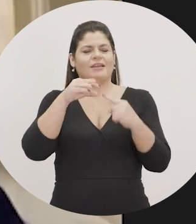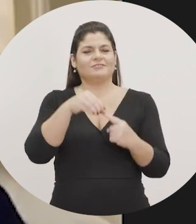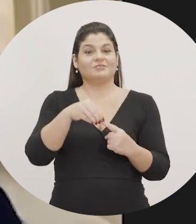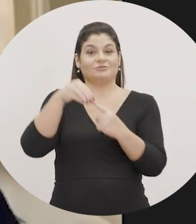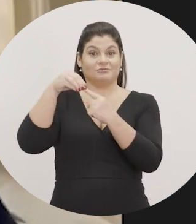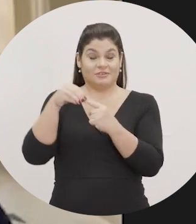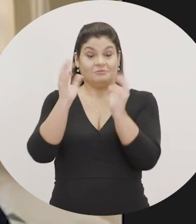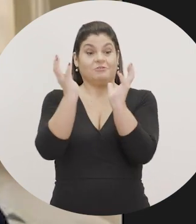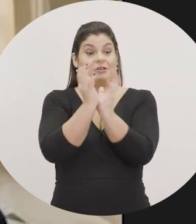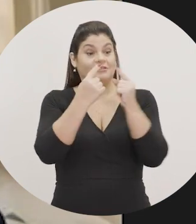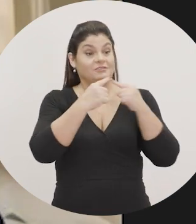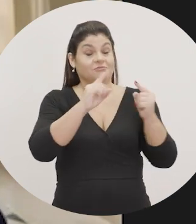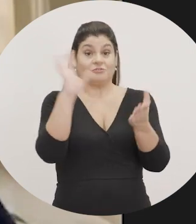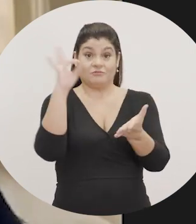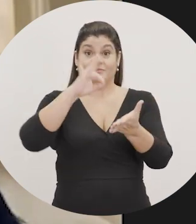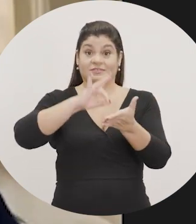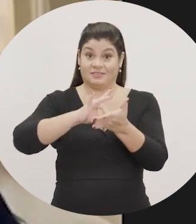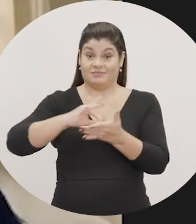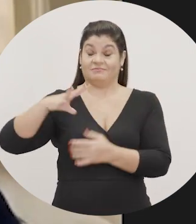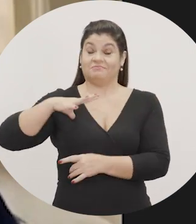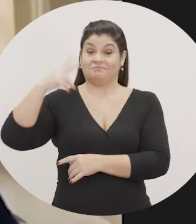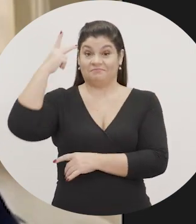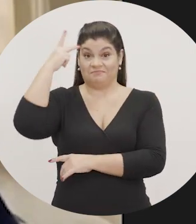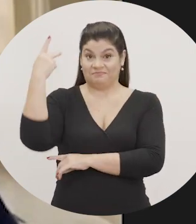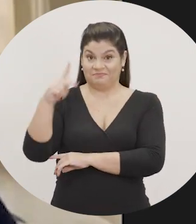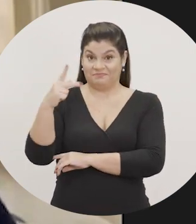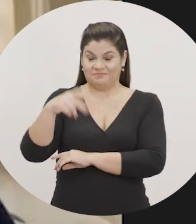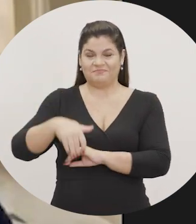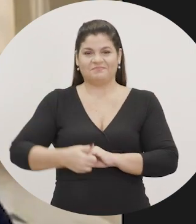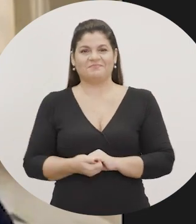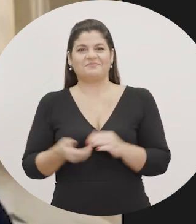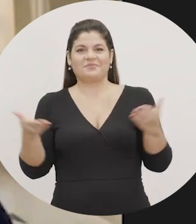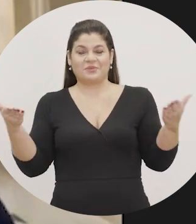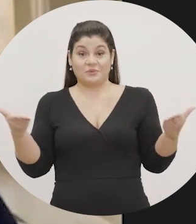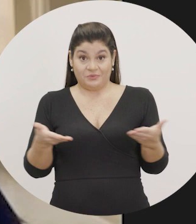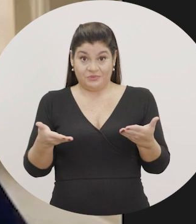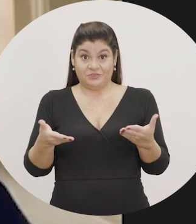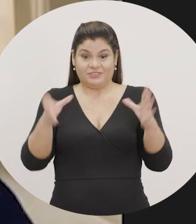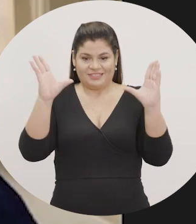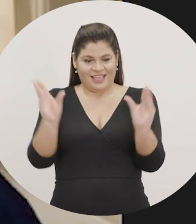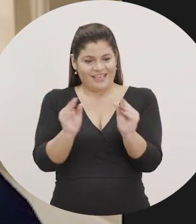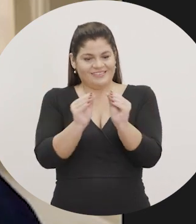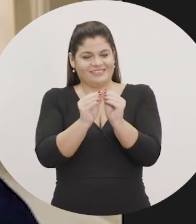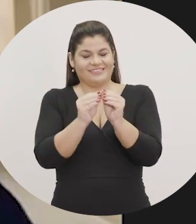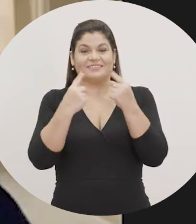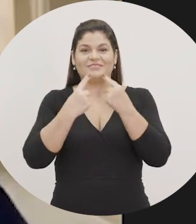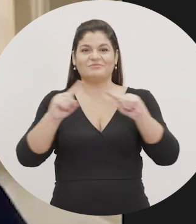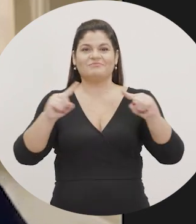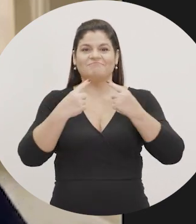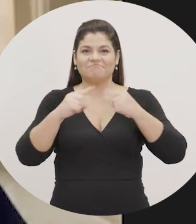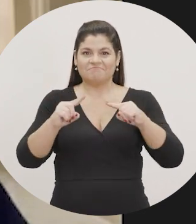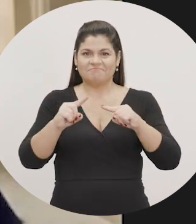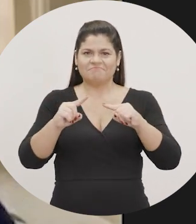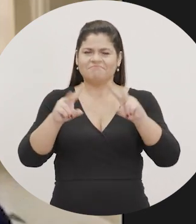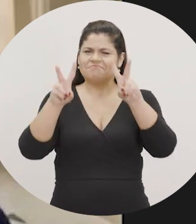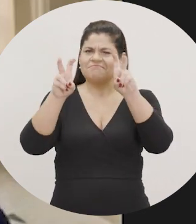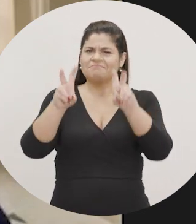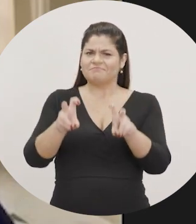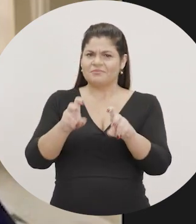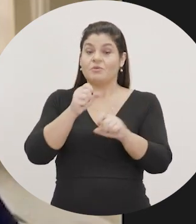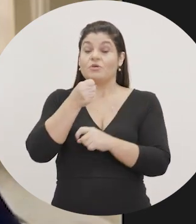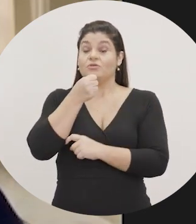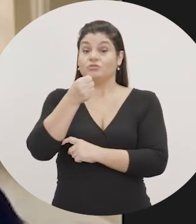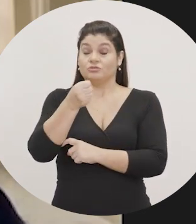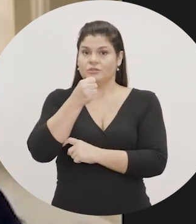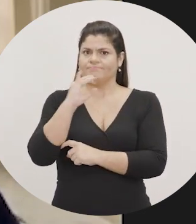de São Paulo, a orquestra oficial da cidade de São Paulo. Hoje, no Resenha Musical, vou falar com o